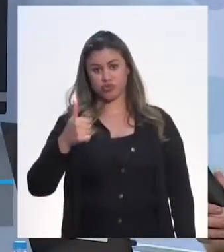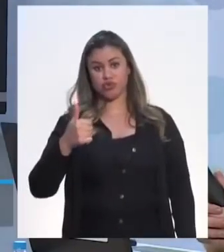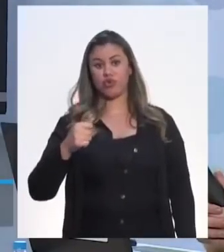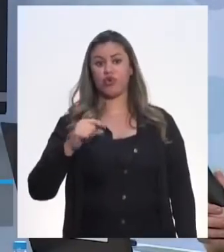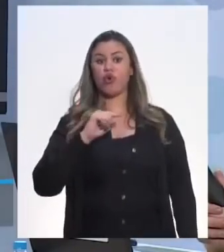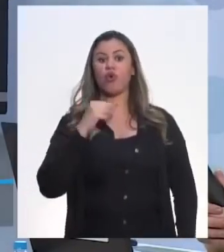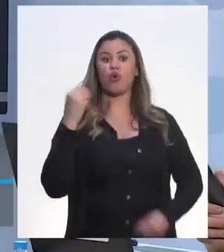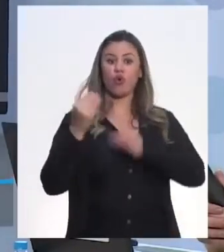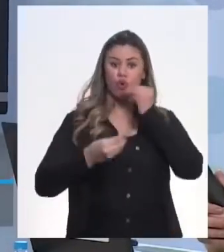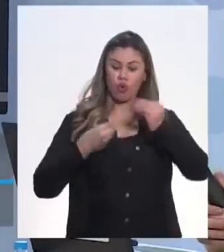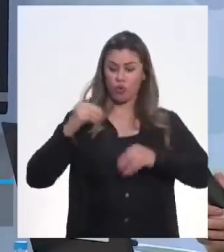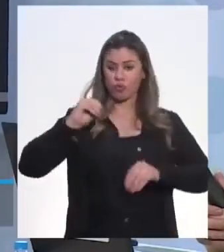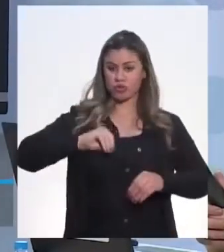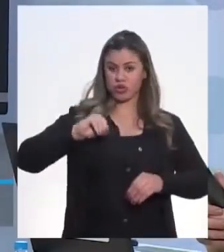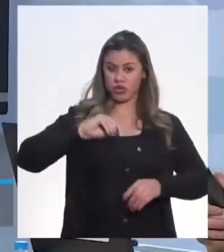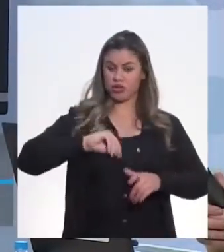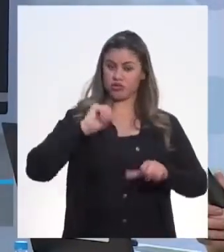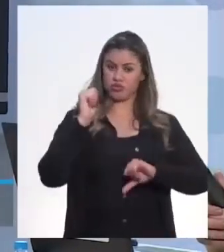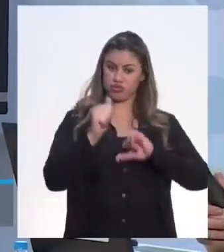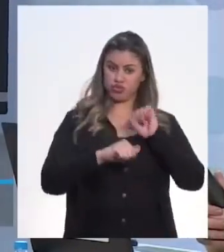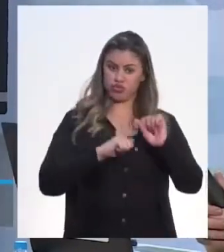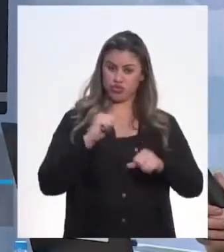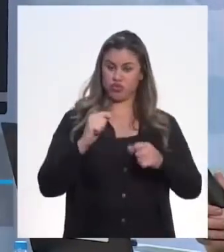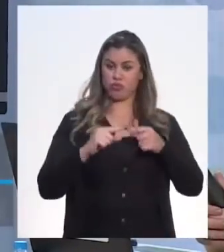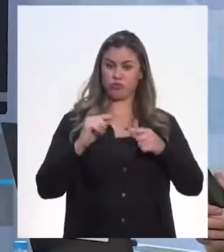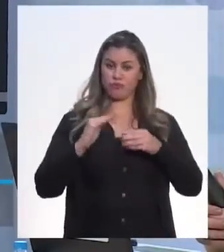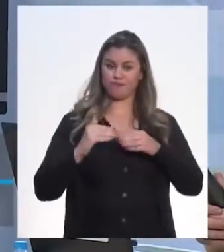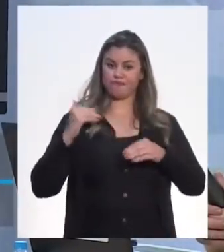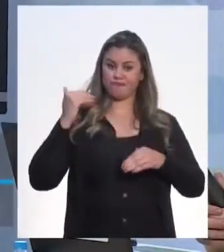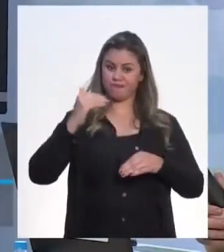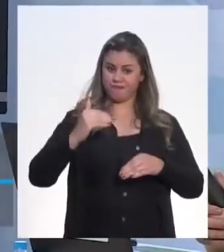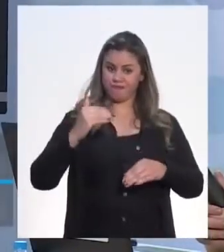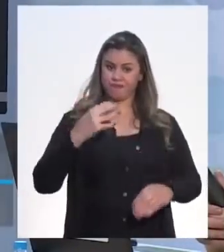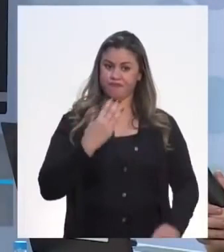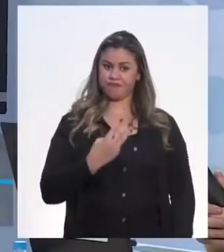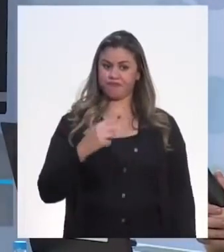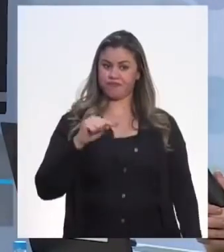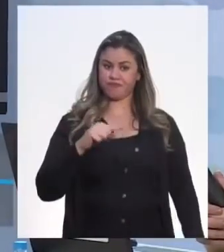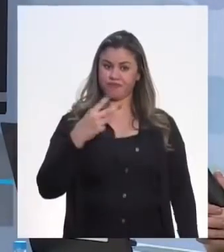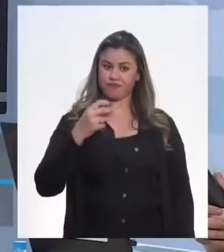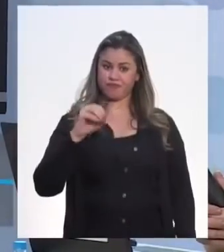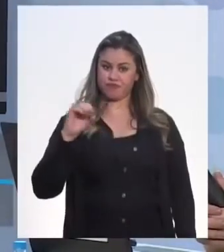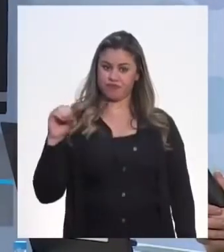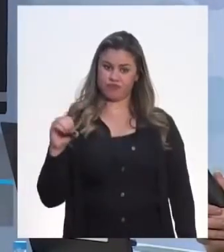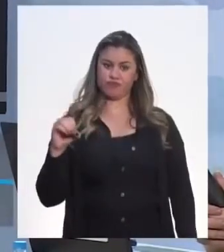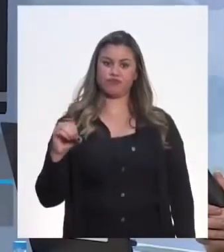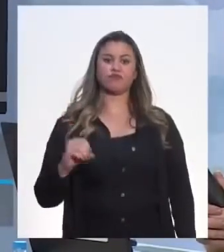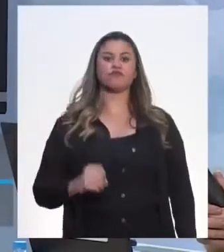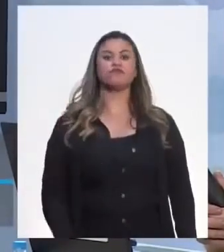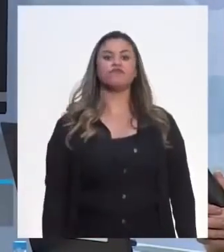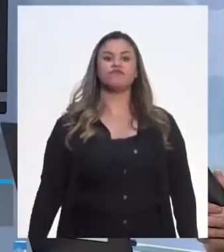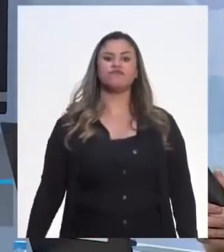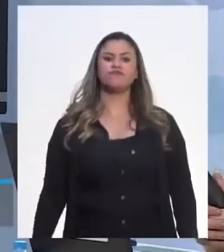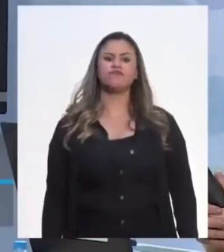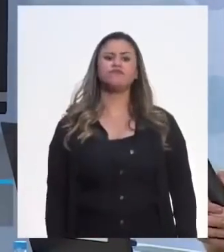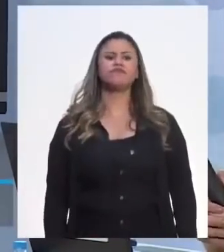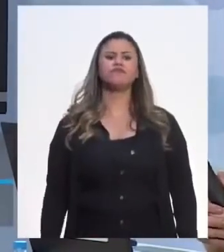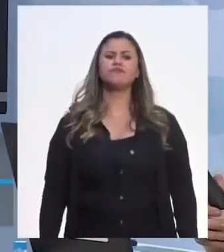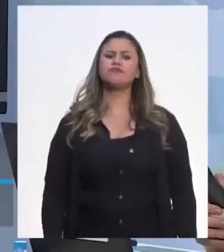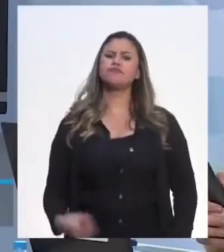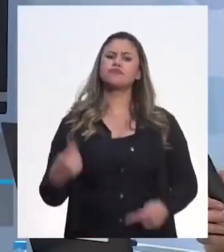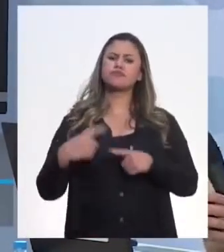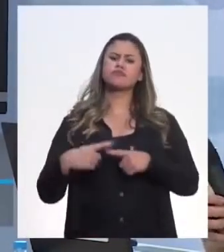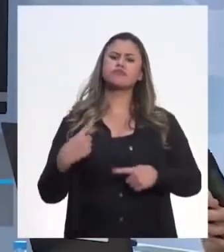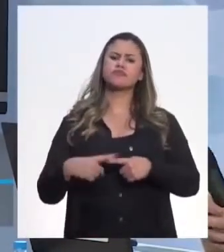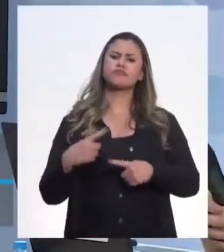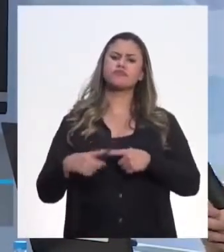o salário conforme a promoção a de que ela teve D3200 reais é porque que eu estou